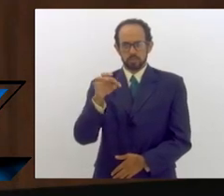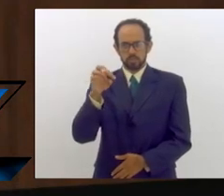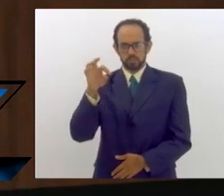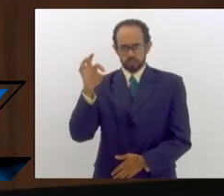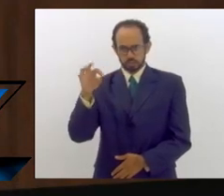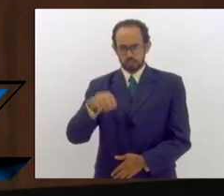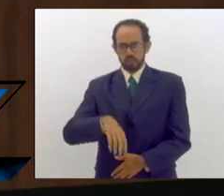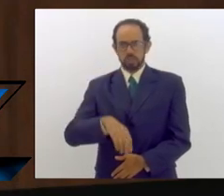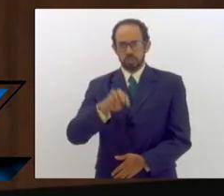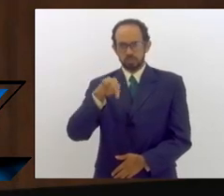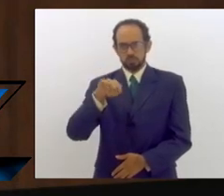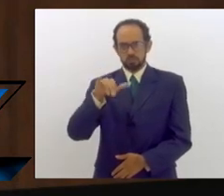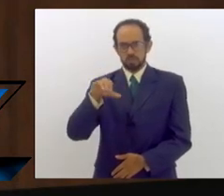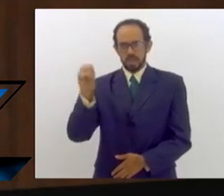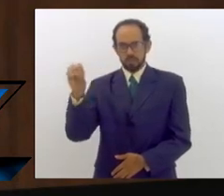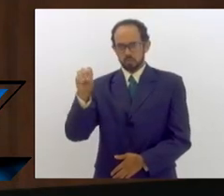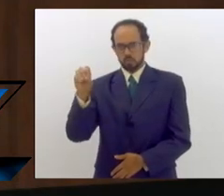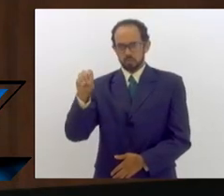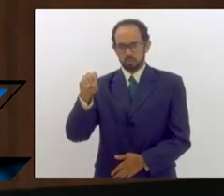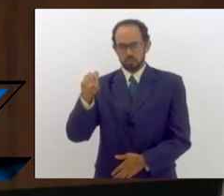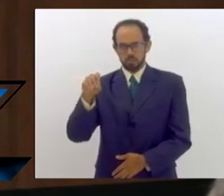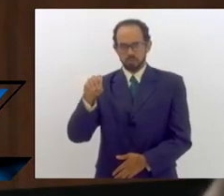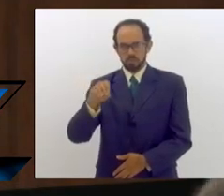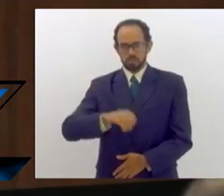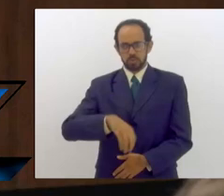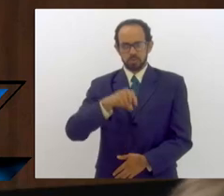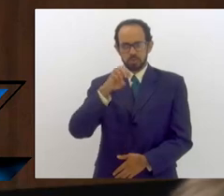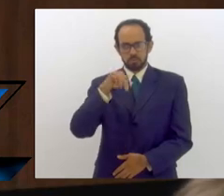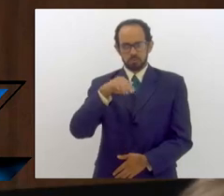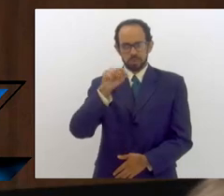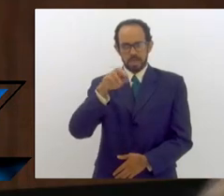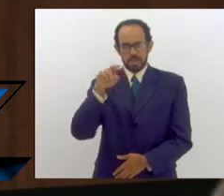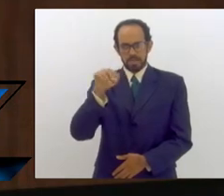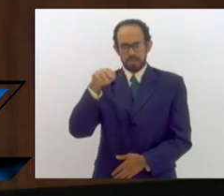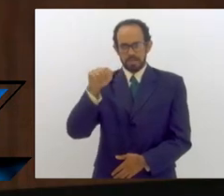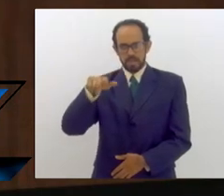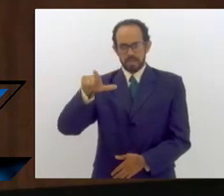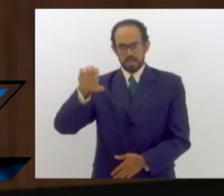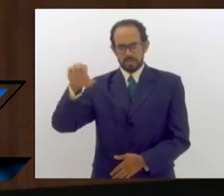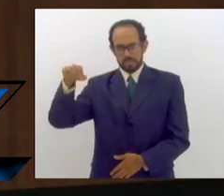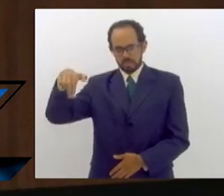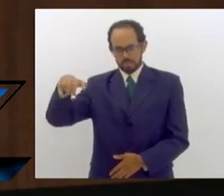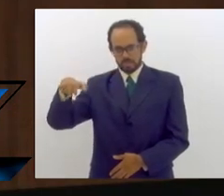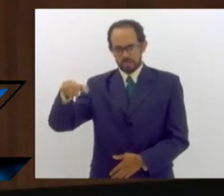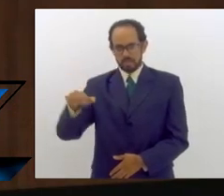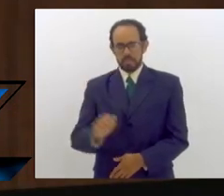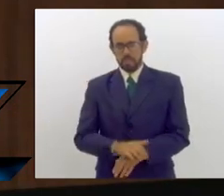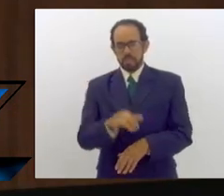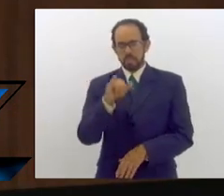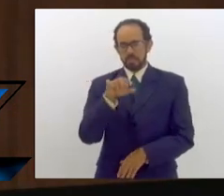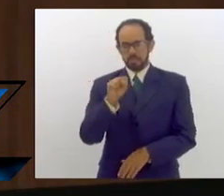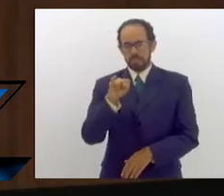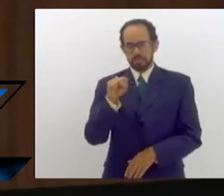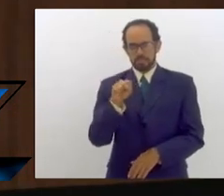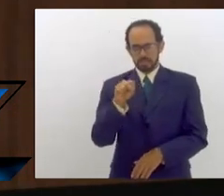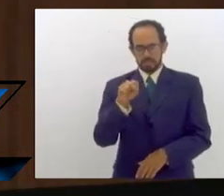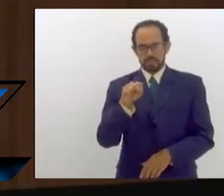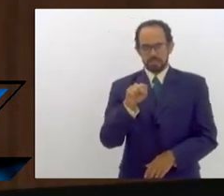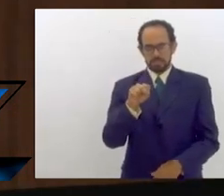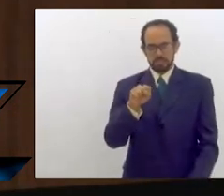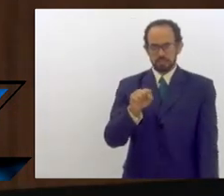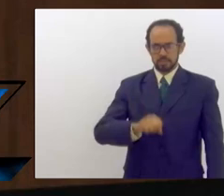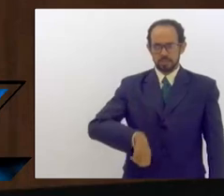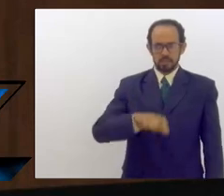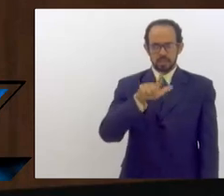Jones Mário Alves de Souza Vieira Marilene Vilas Boas Pinto Ísis Dias de Oliveira